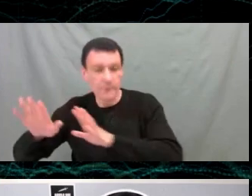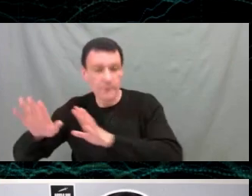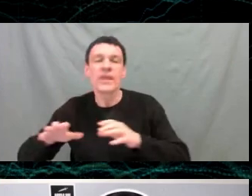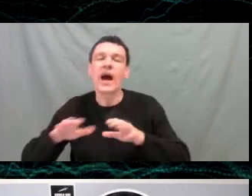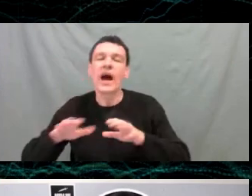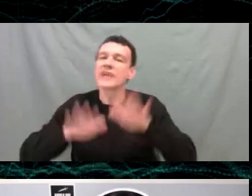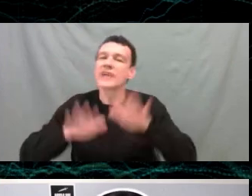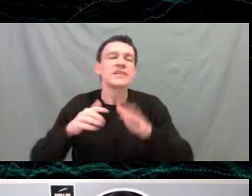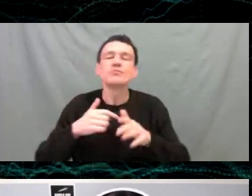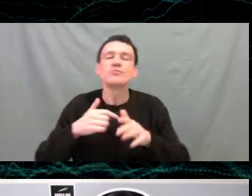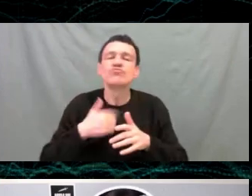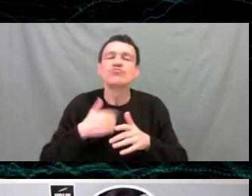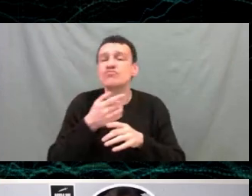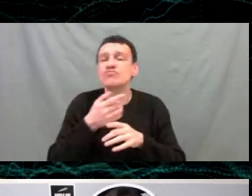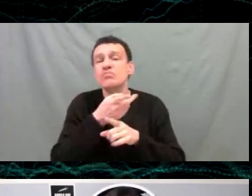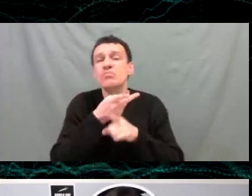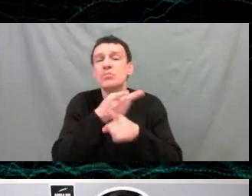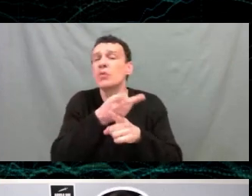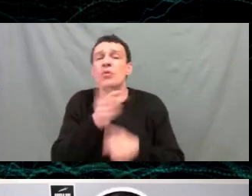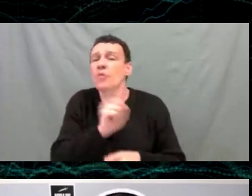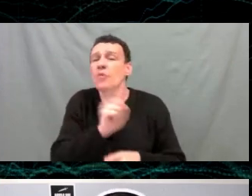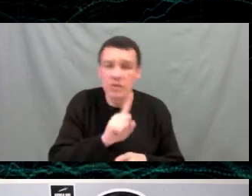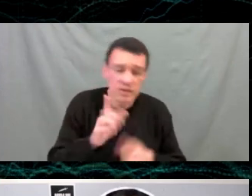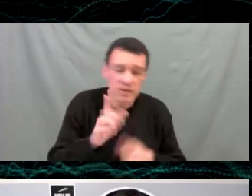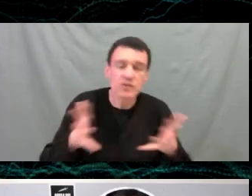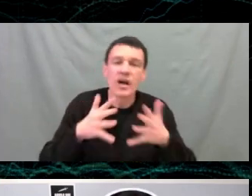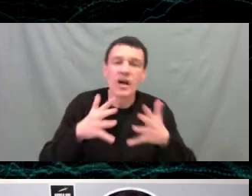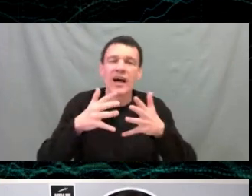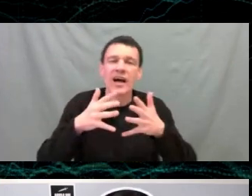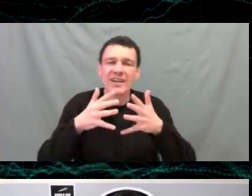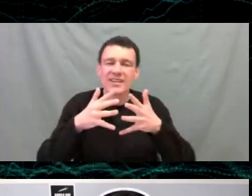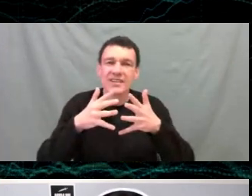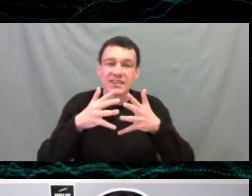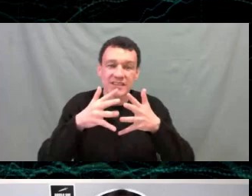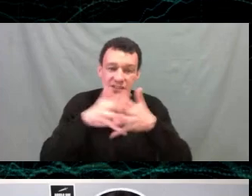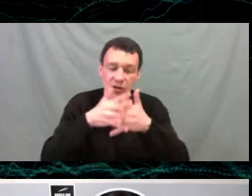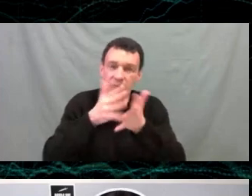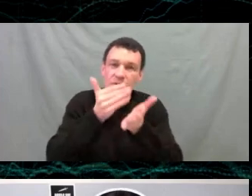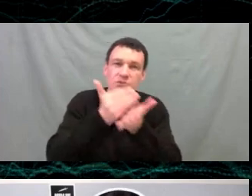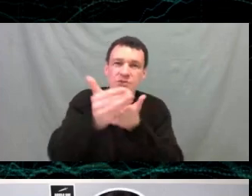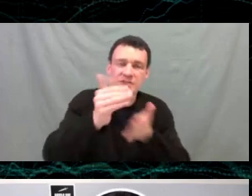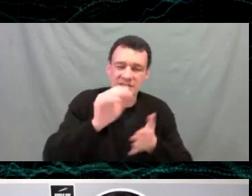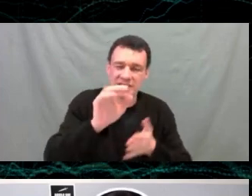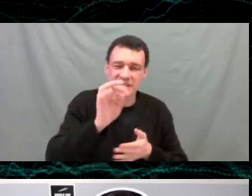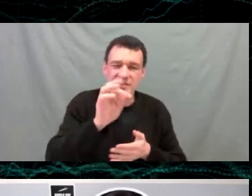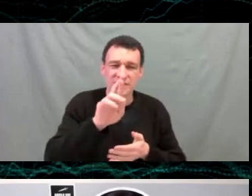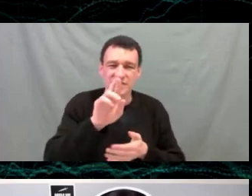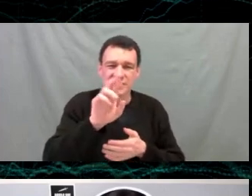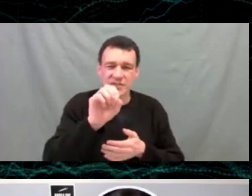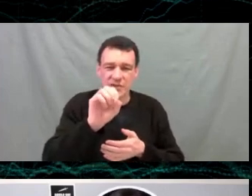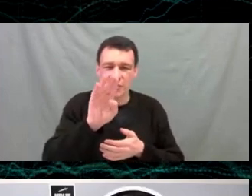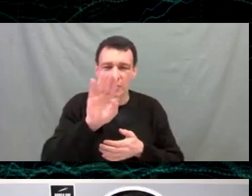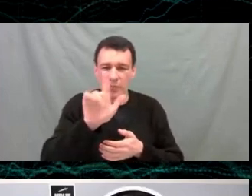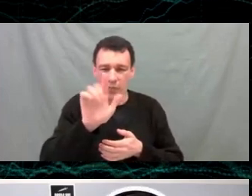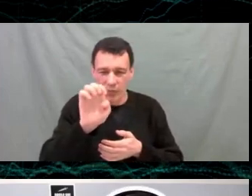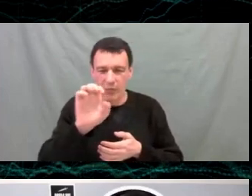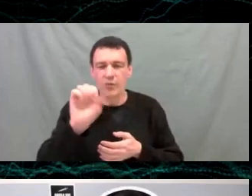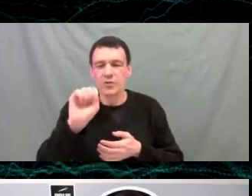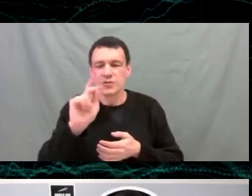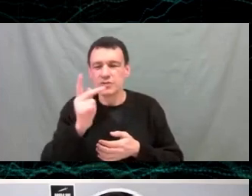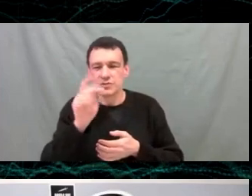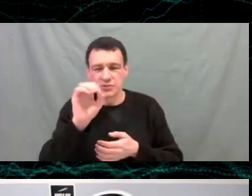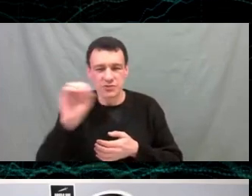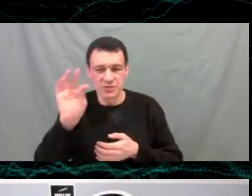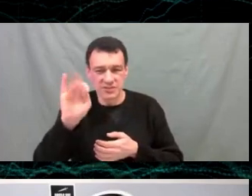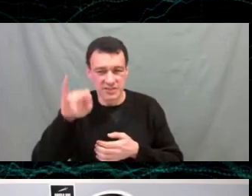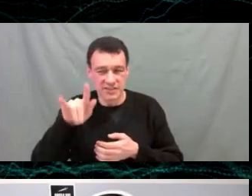questão básica do troubleshooting. Você vai precisar disso. Não só para você ver se o tuning que você está fazendo do teu ABIX server